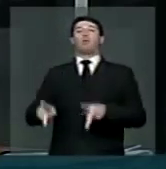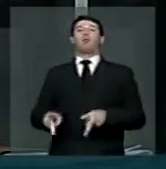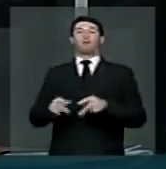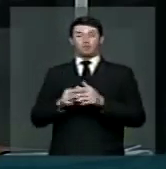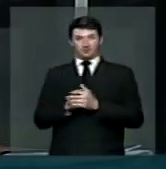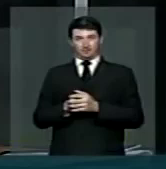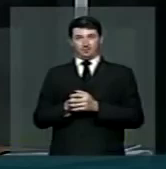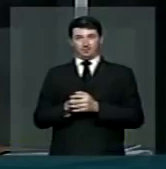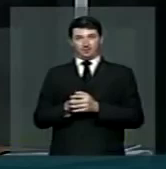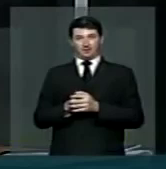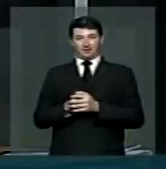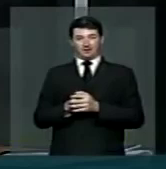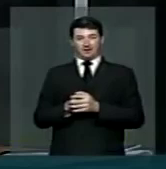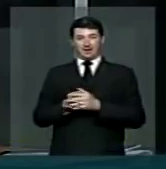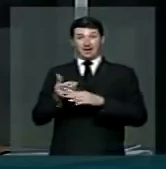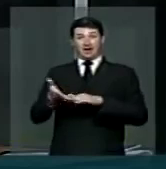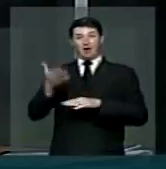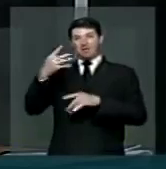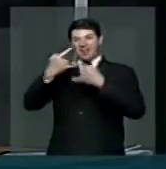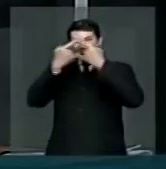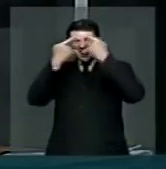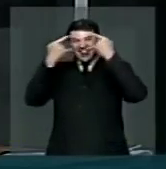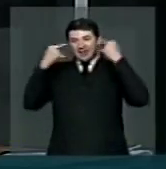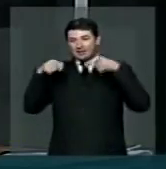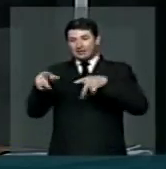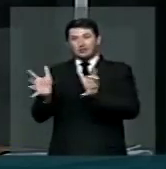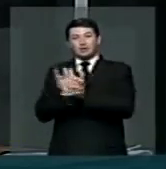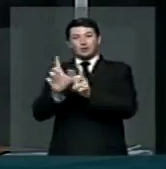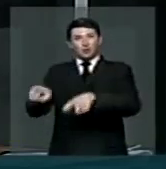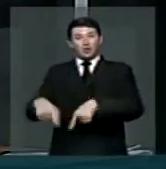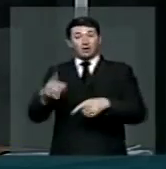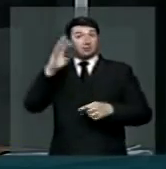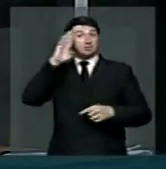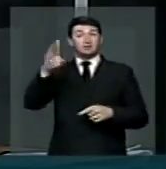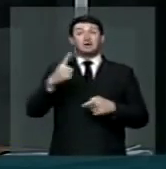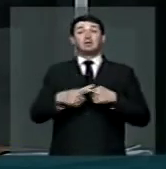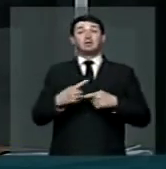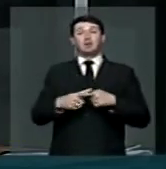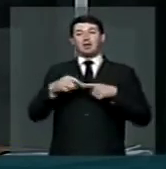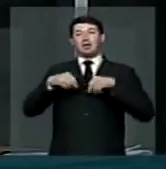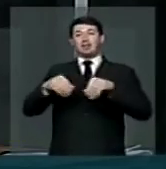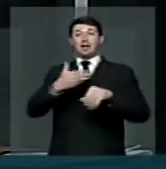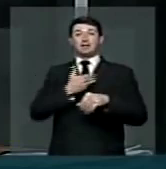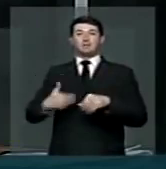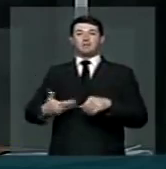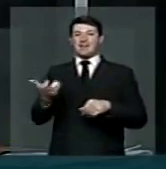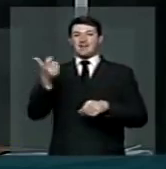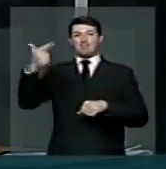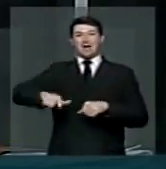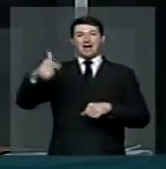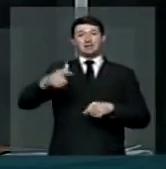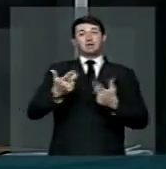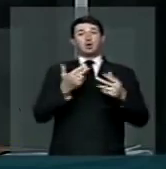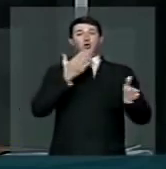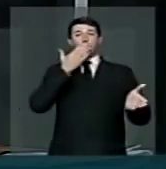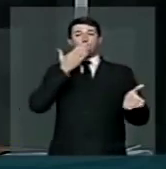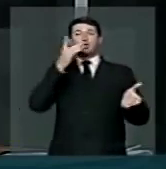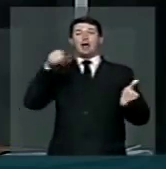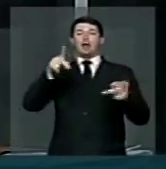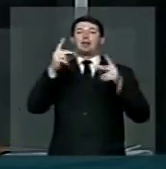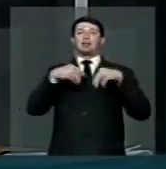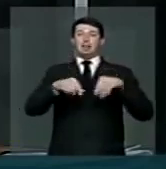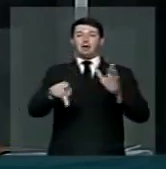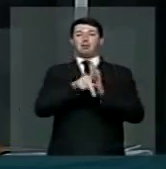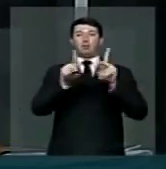brasileiro, aumenta a ganância do setor, principalmente por terras públicas, como são as indígenas e